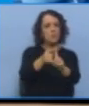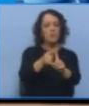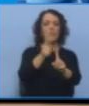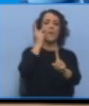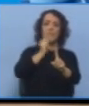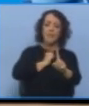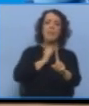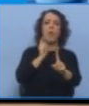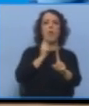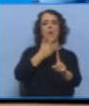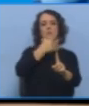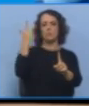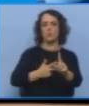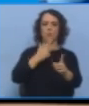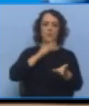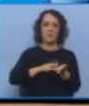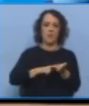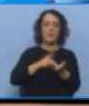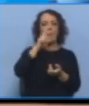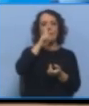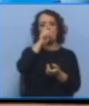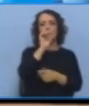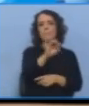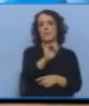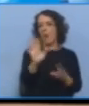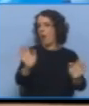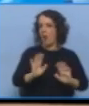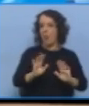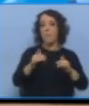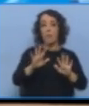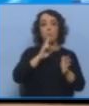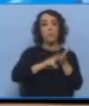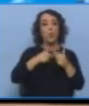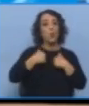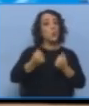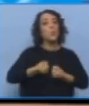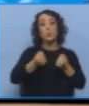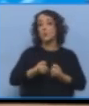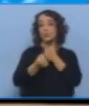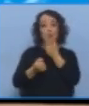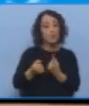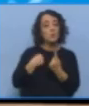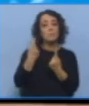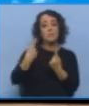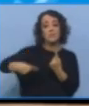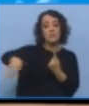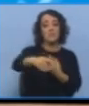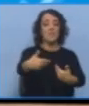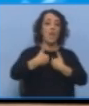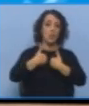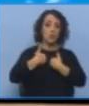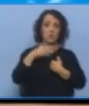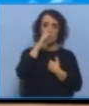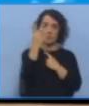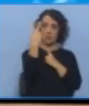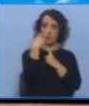E, portanto, não quero mentir. Mas não vou conseguir fazê-lo. E não vou conseguir fazê-lo porque vou precisar da vossa ajuda e vou precisar que vocês me corrijam